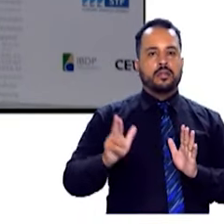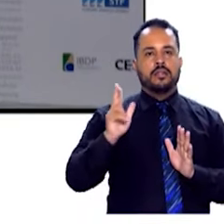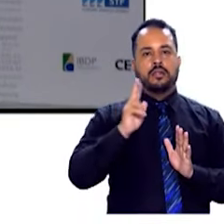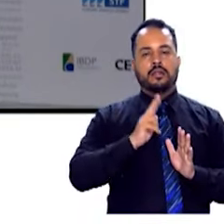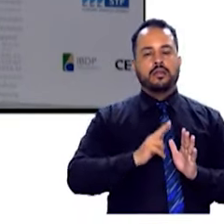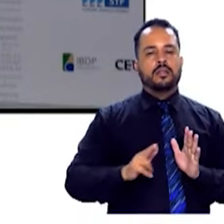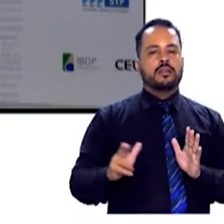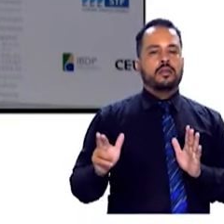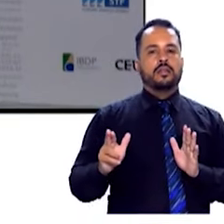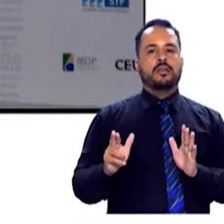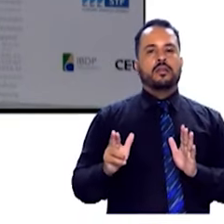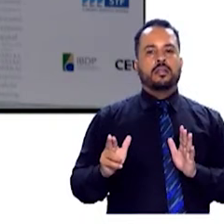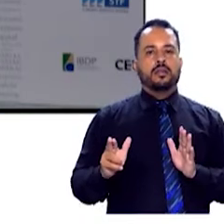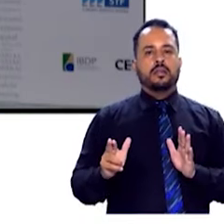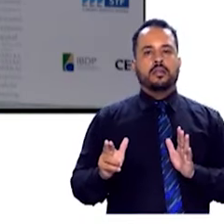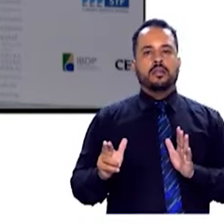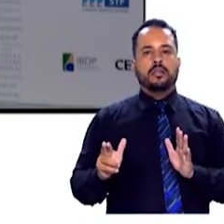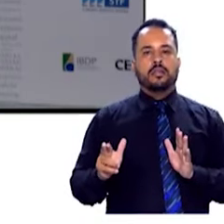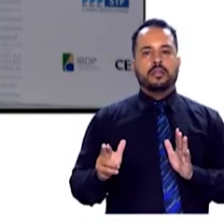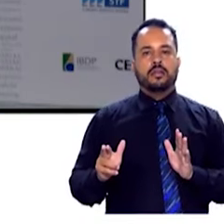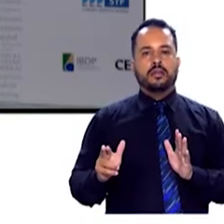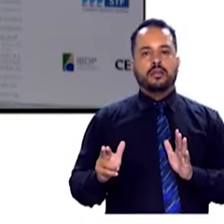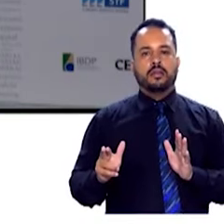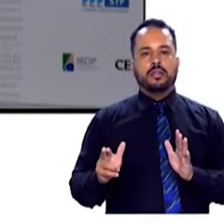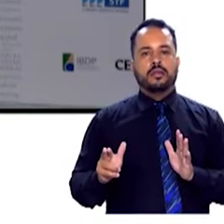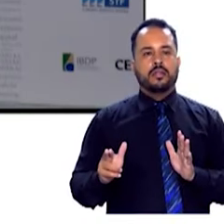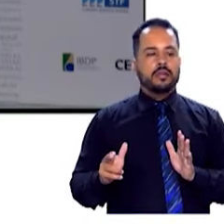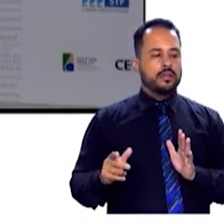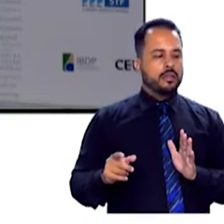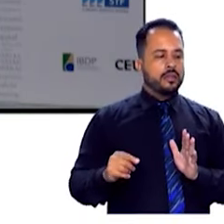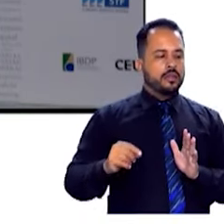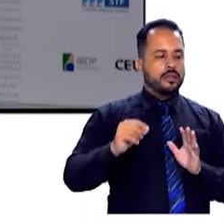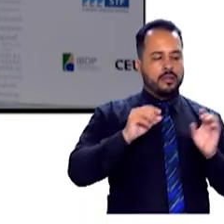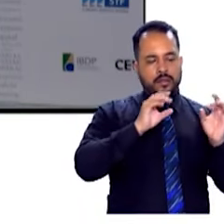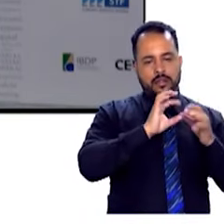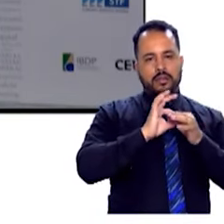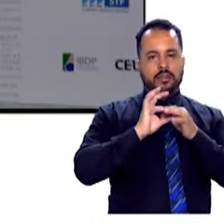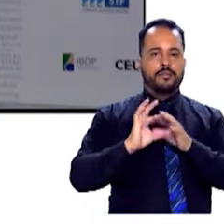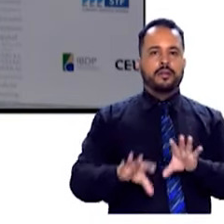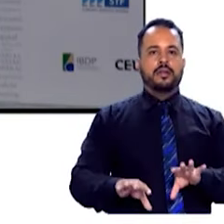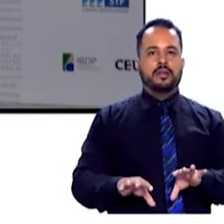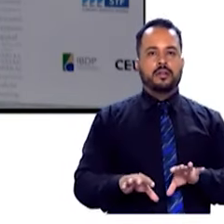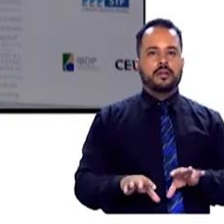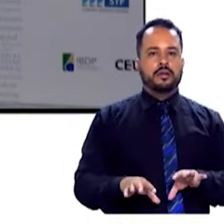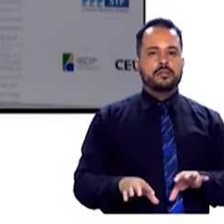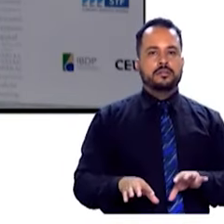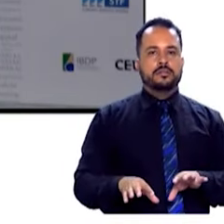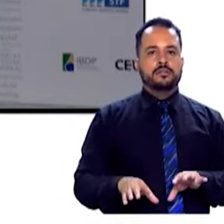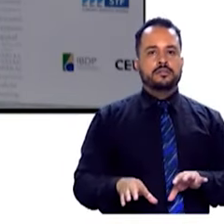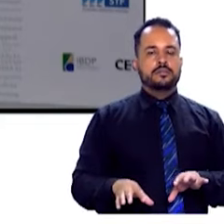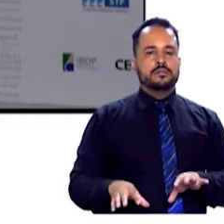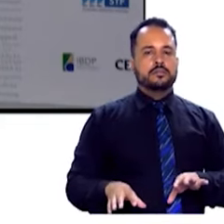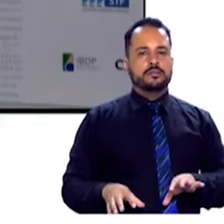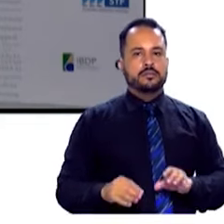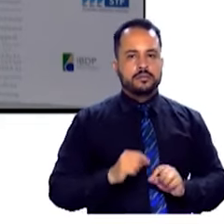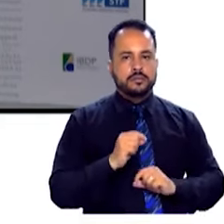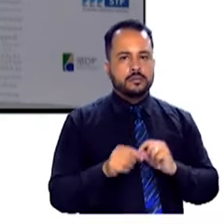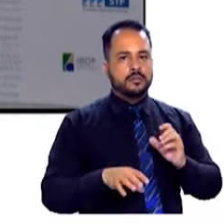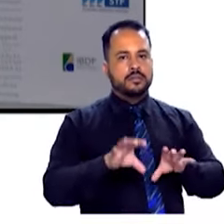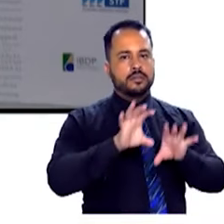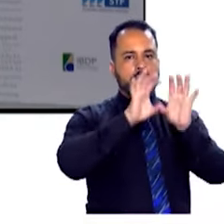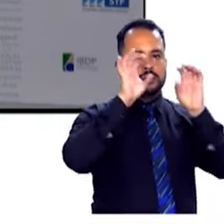é ou desconsiderar vícios formais exatamente em nome da relevância da questão que o Supremo e o STJ